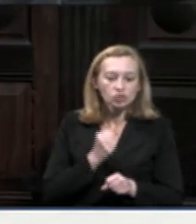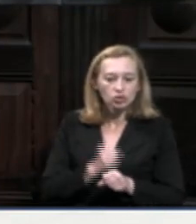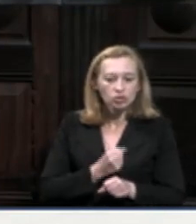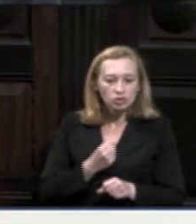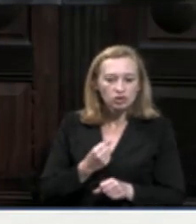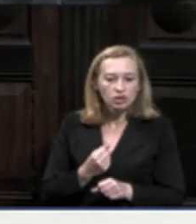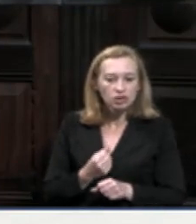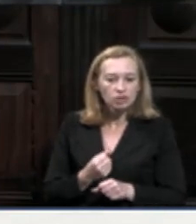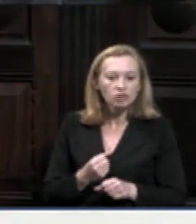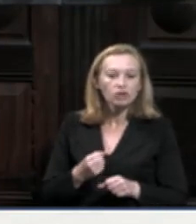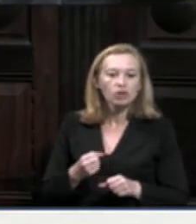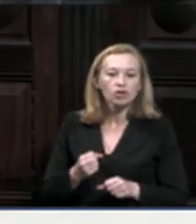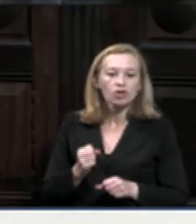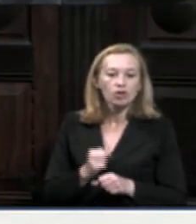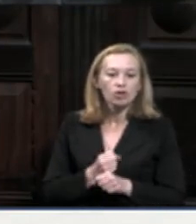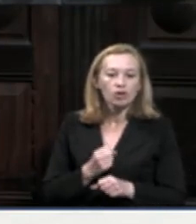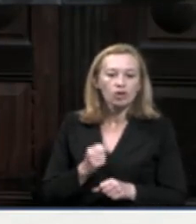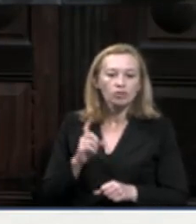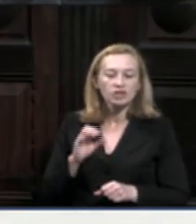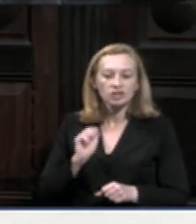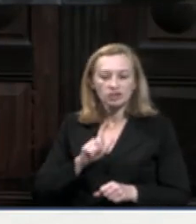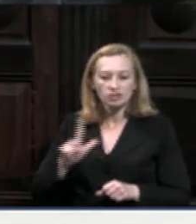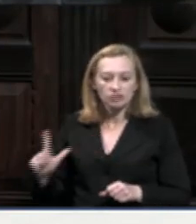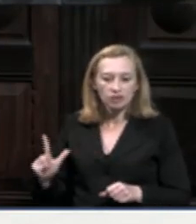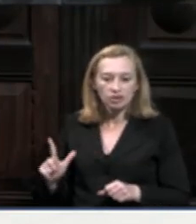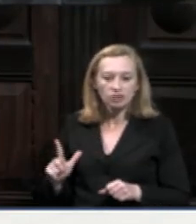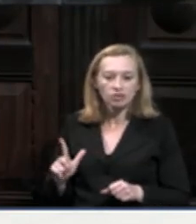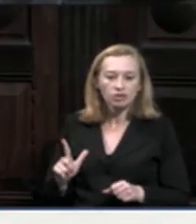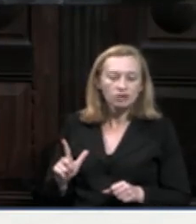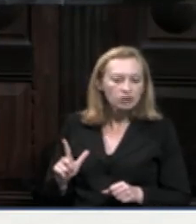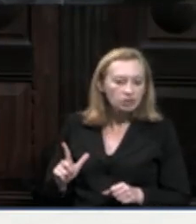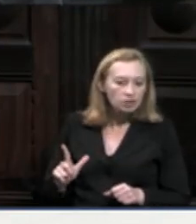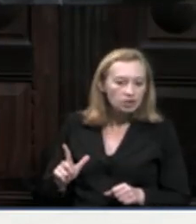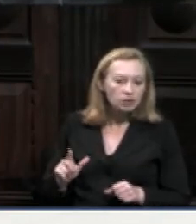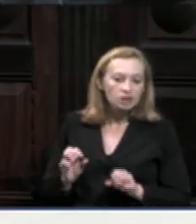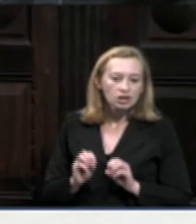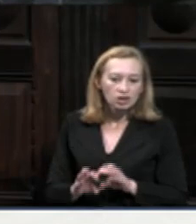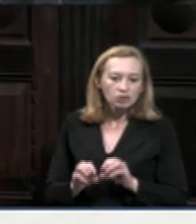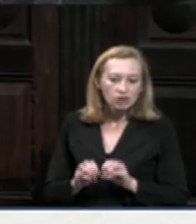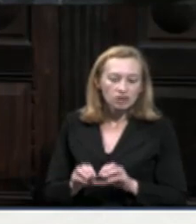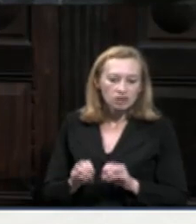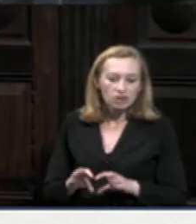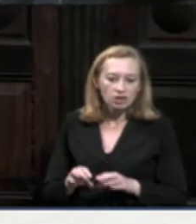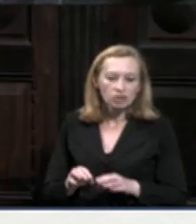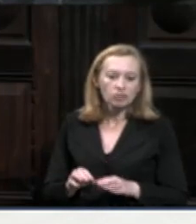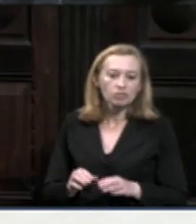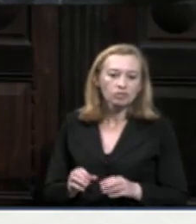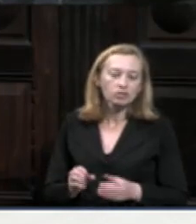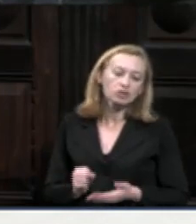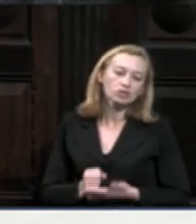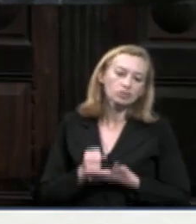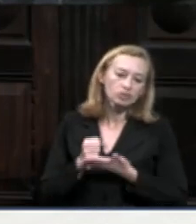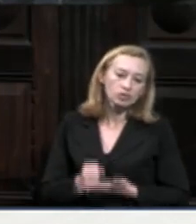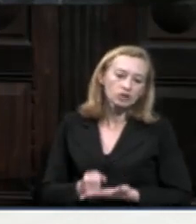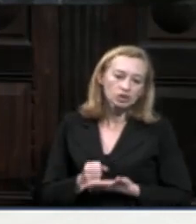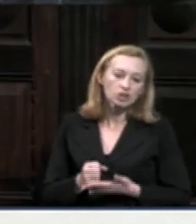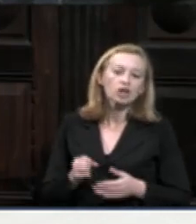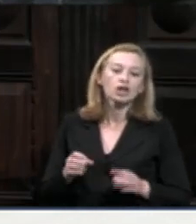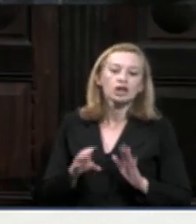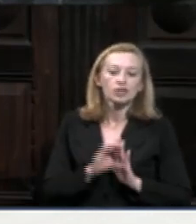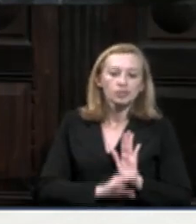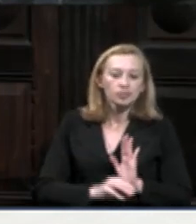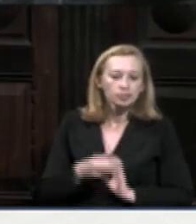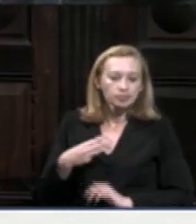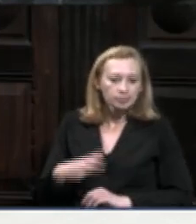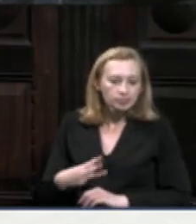obras civis, que apresenta características técnicas para aplicação em obras de edificação e infraestrutura. Emenda modificativa 3.